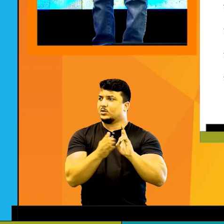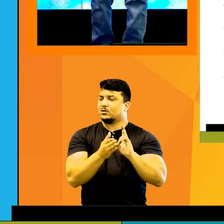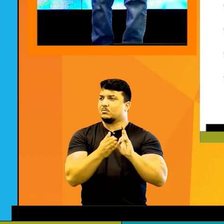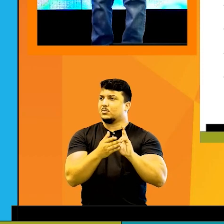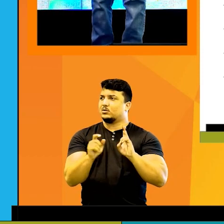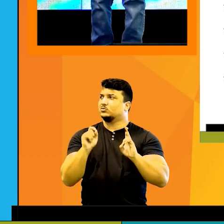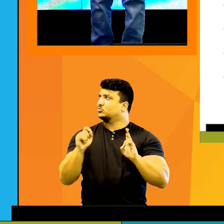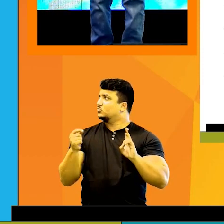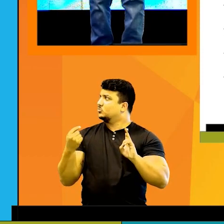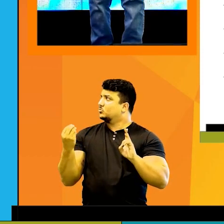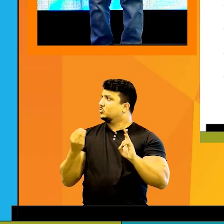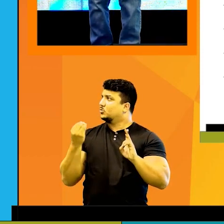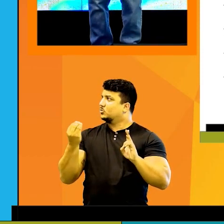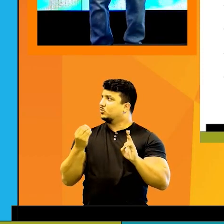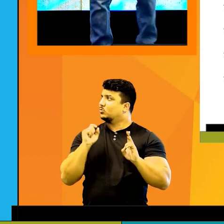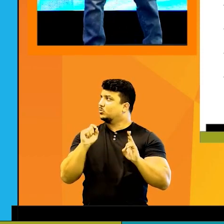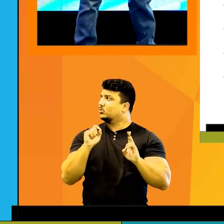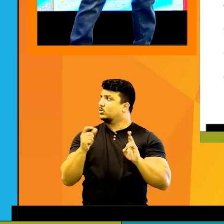ver com romantismo?